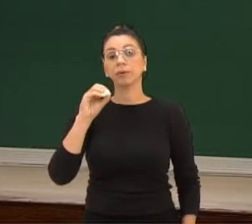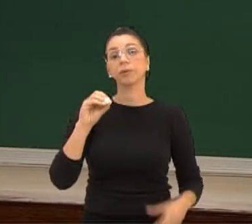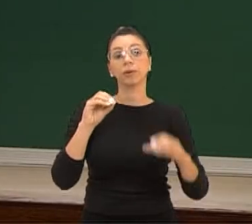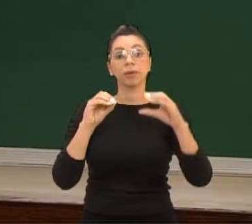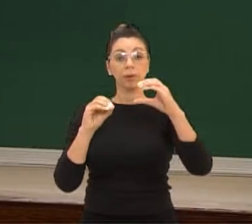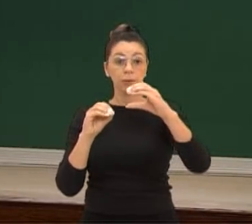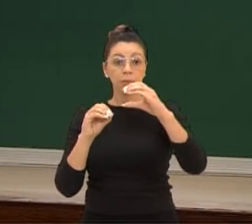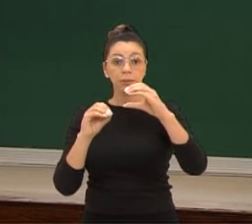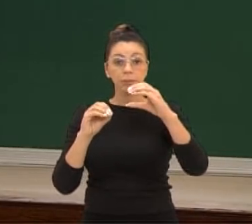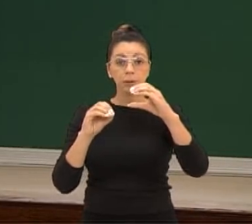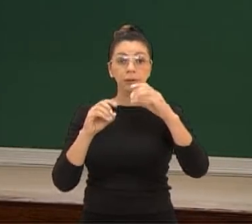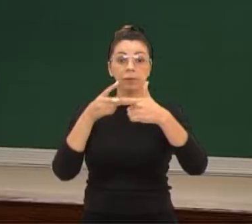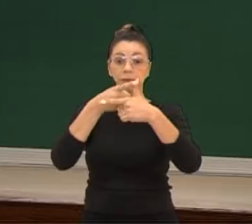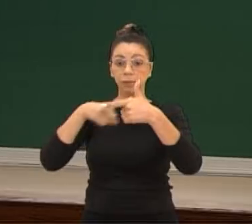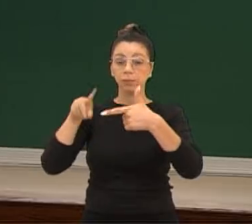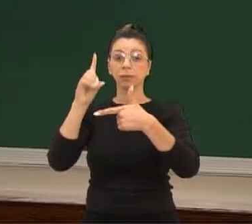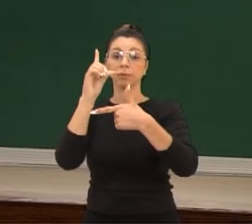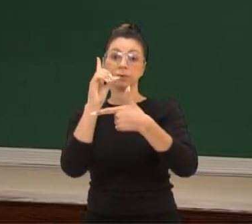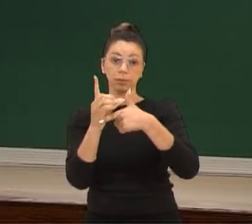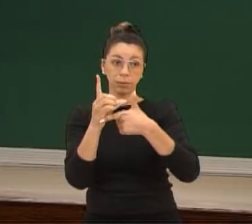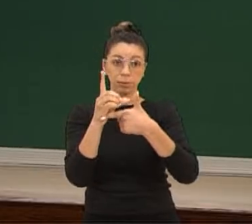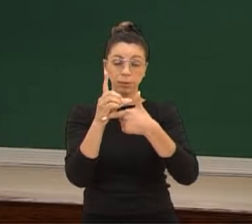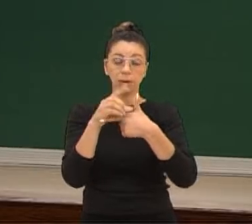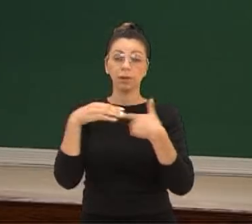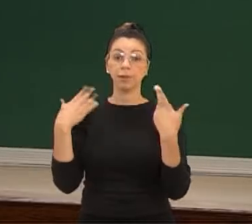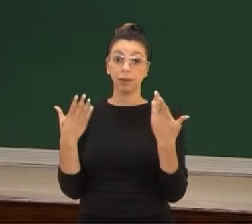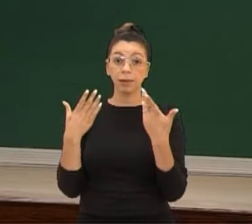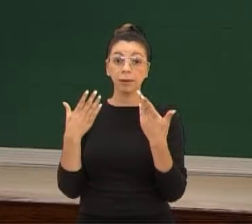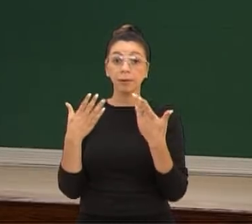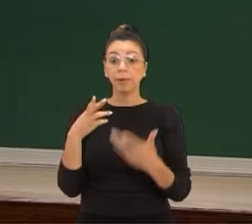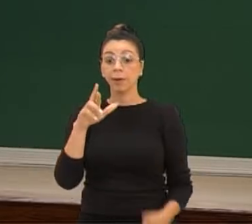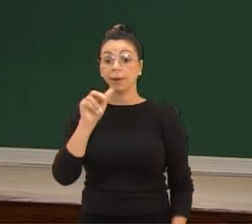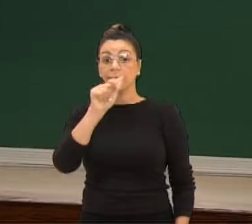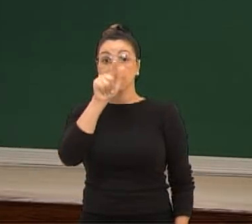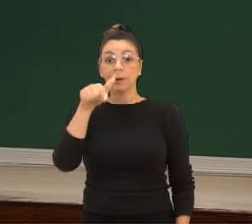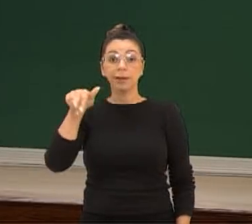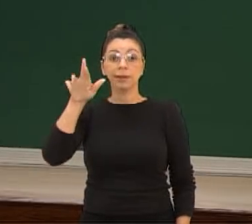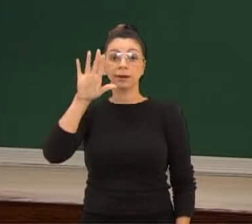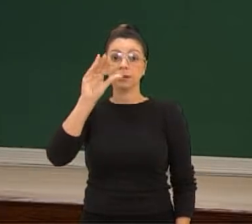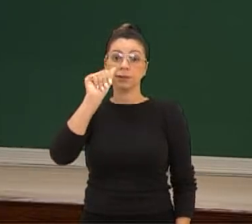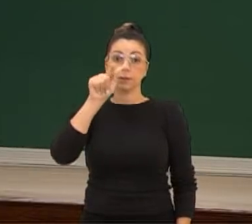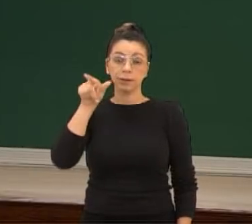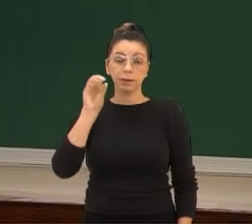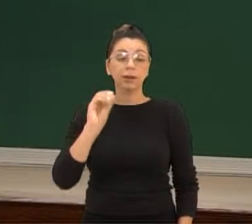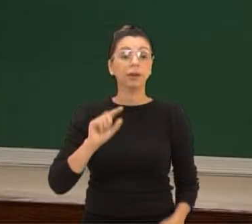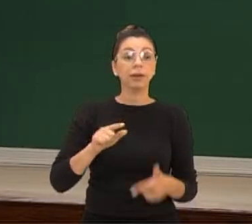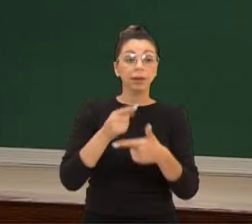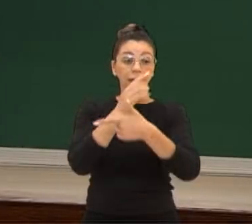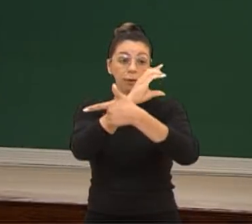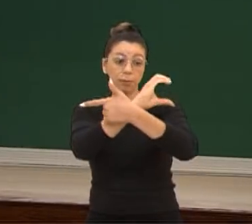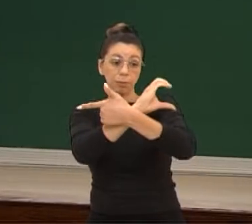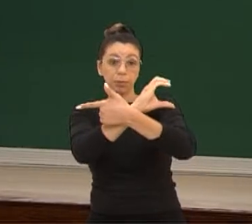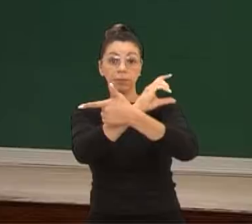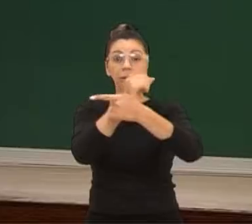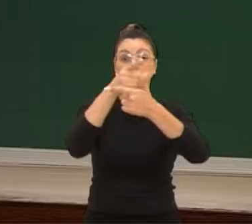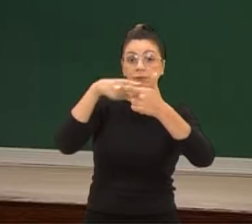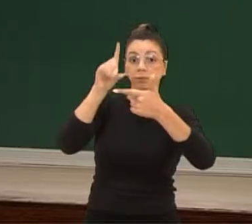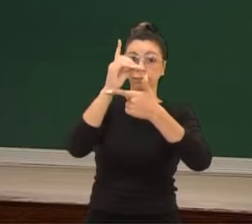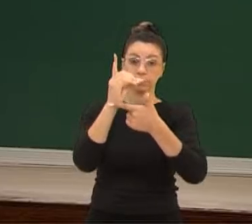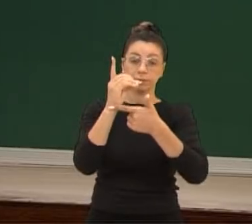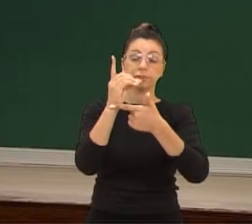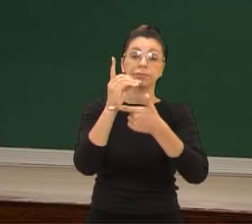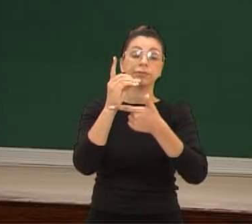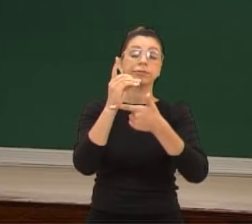diâmetro. Pessoal, então essa razão, tá? Que nada mais é do que a divisão do comprimento dividido pelo